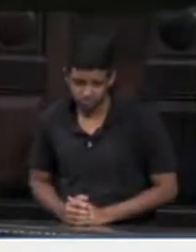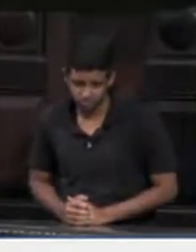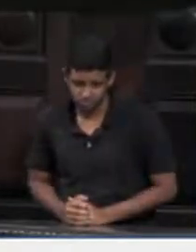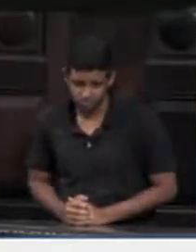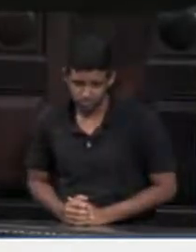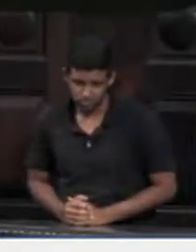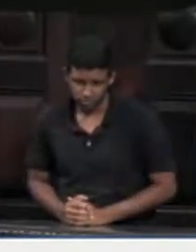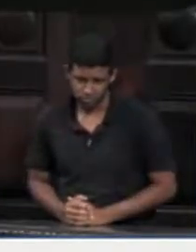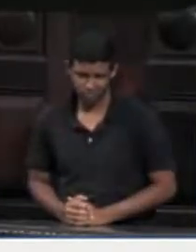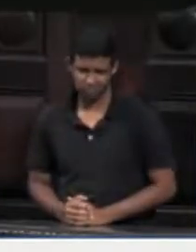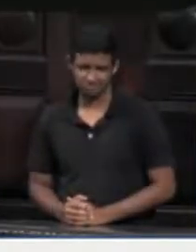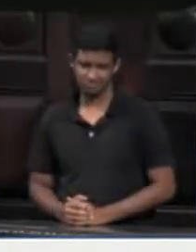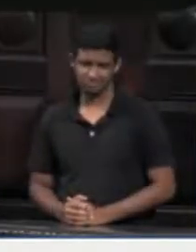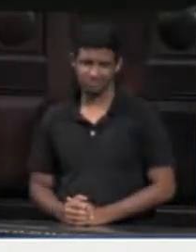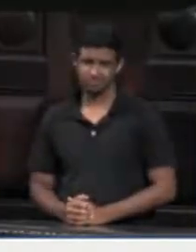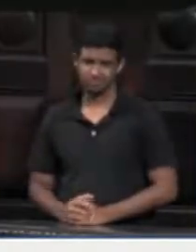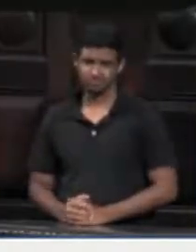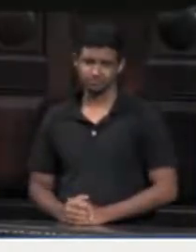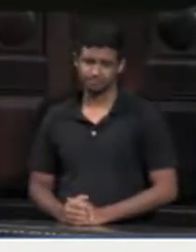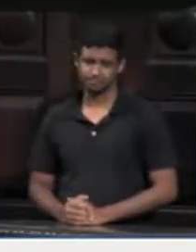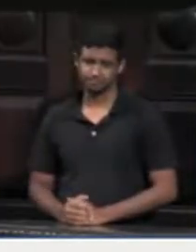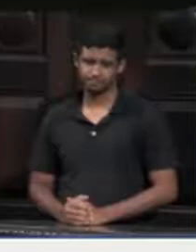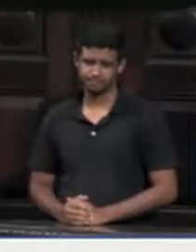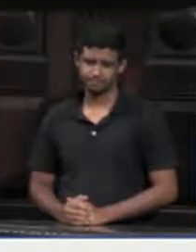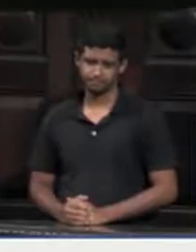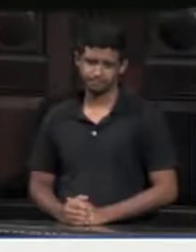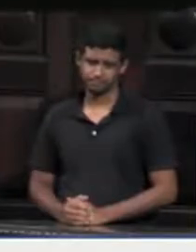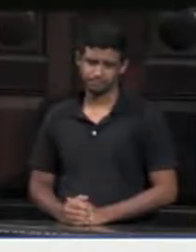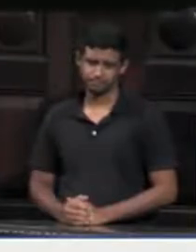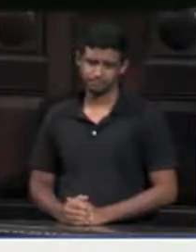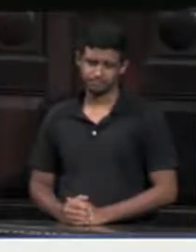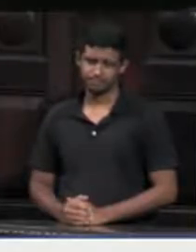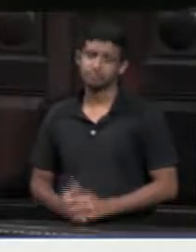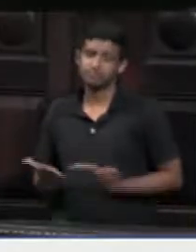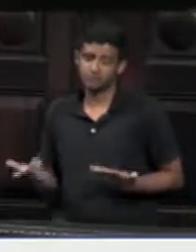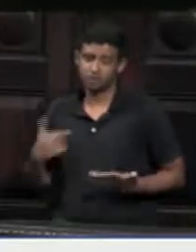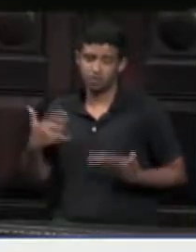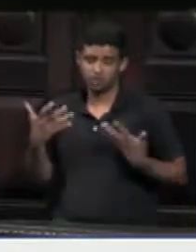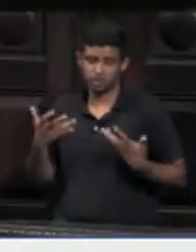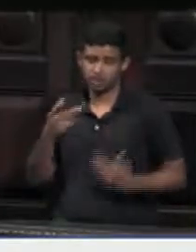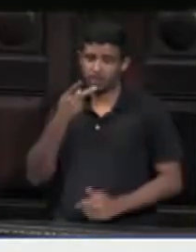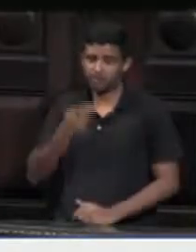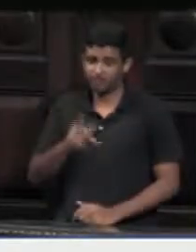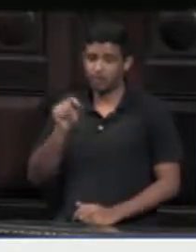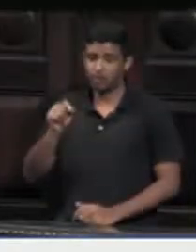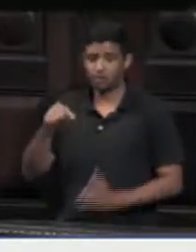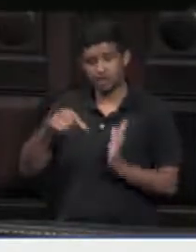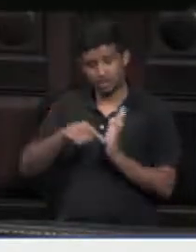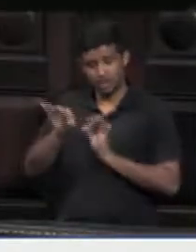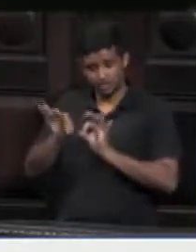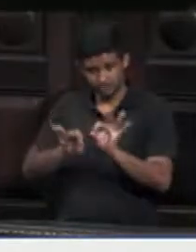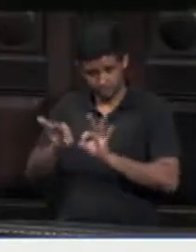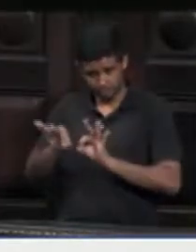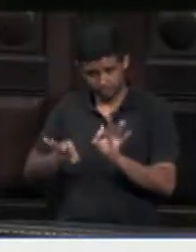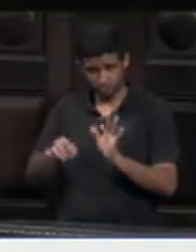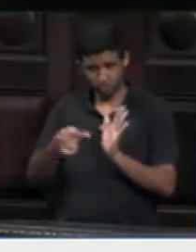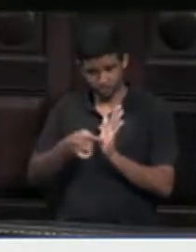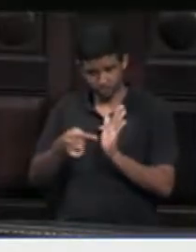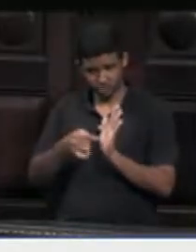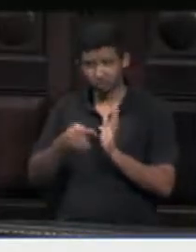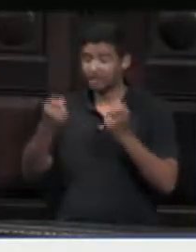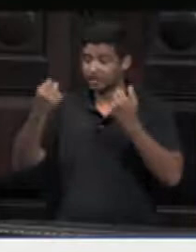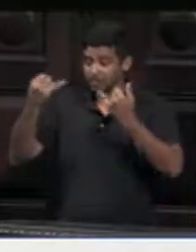civil trabalhando no projeto de igualdade. Então eu queria dizer que é um projeto que, infelizmente, por tratar da